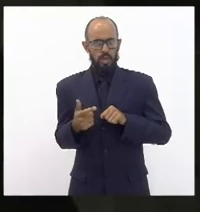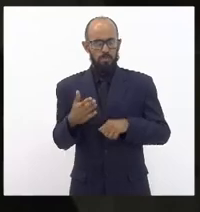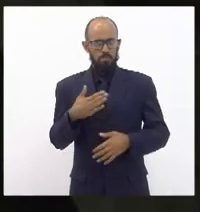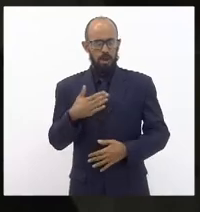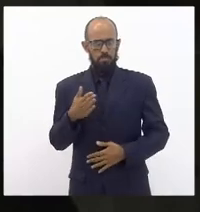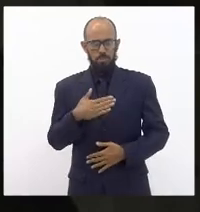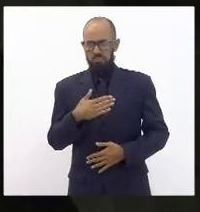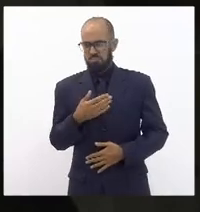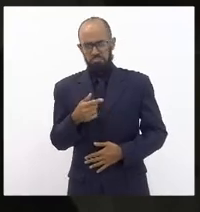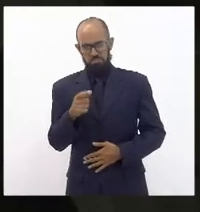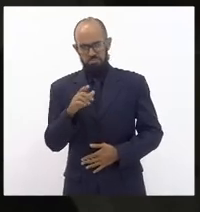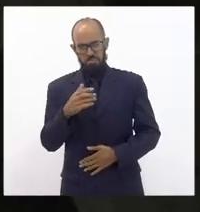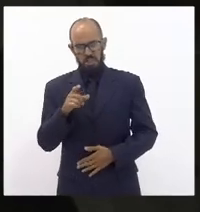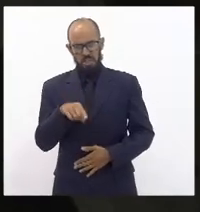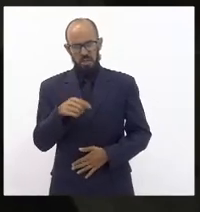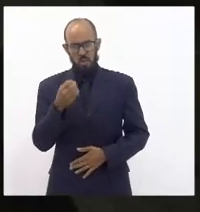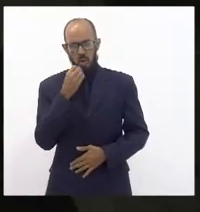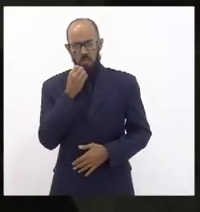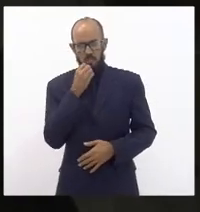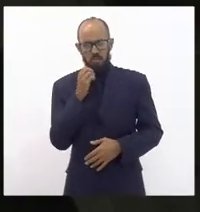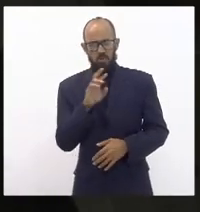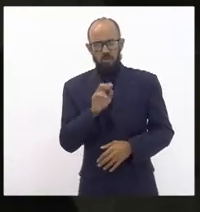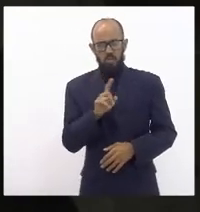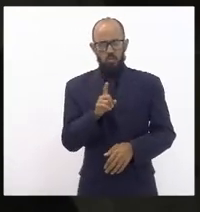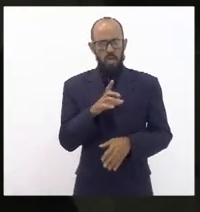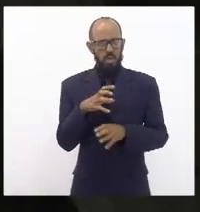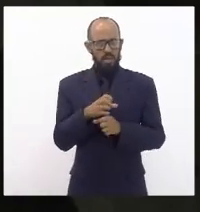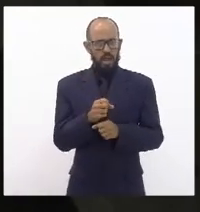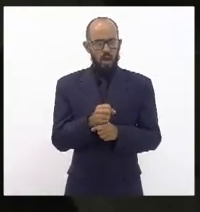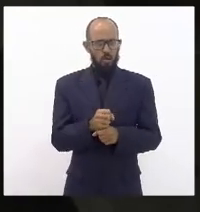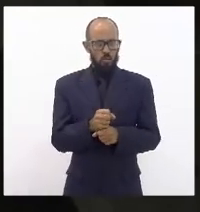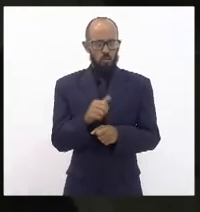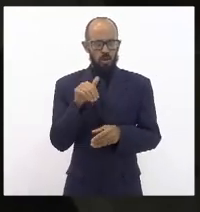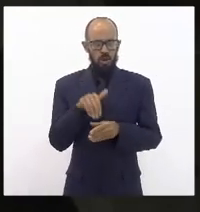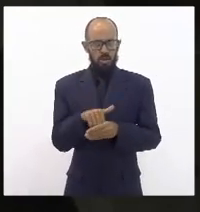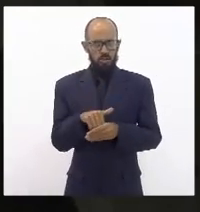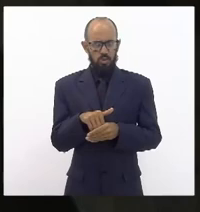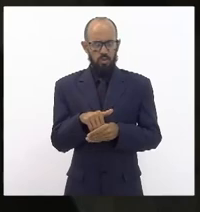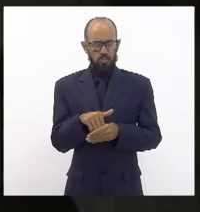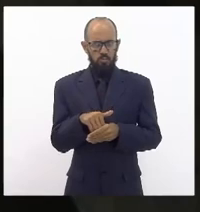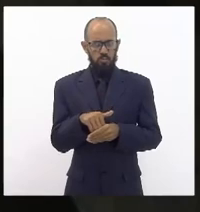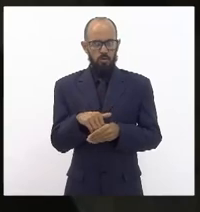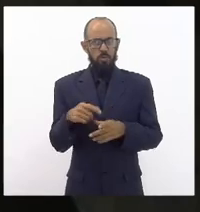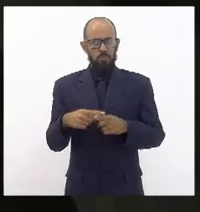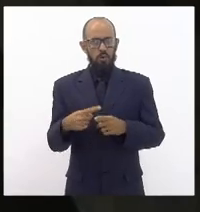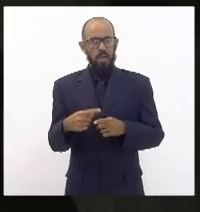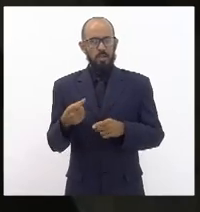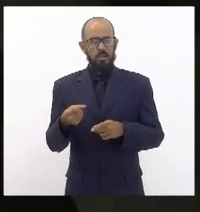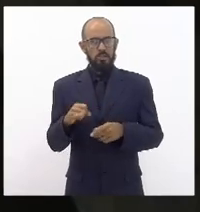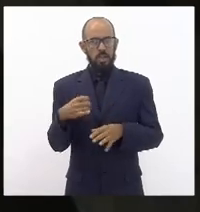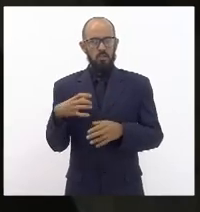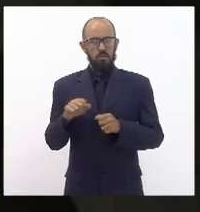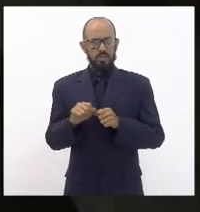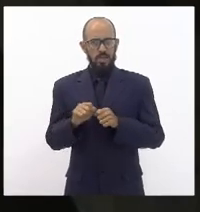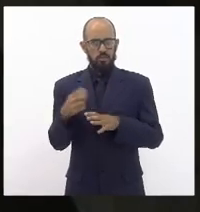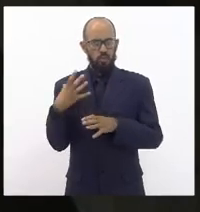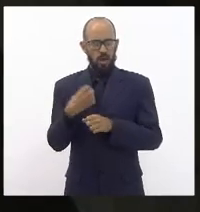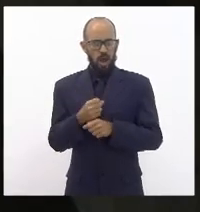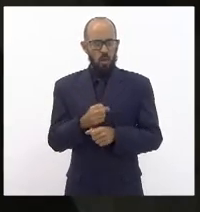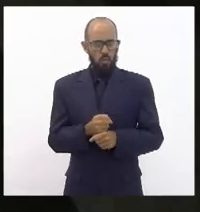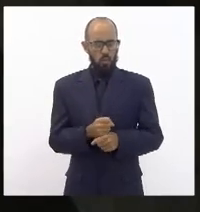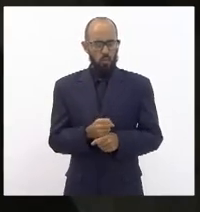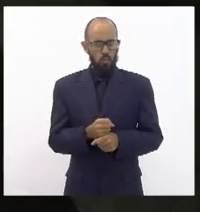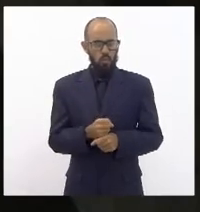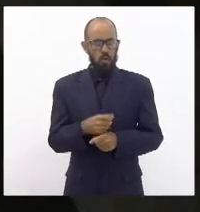com o cálculo eleitoral aliás se eu fizesse cálculo eleitoral entre deixar do PT 2018 né a situação dramática